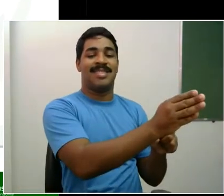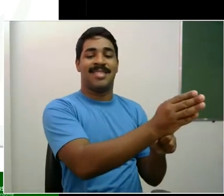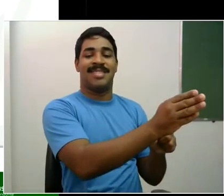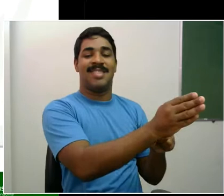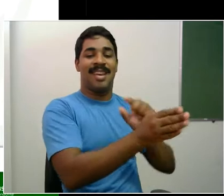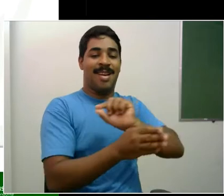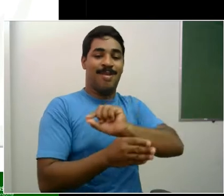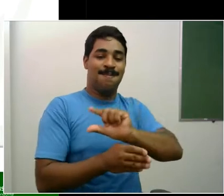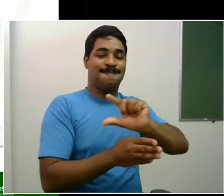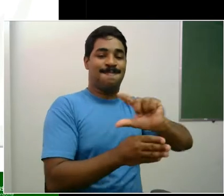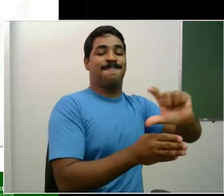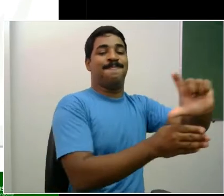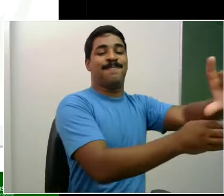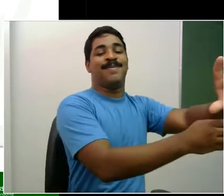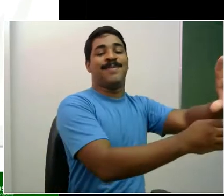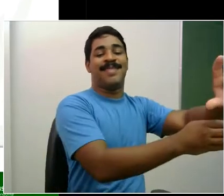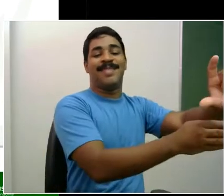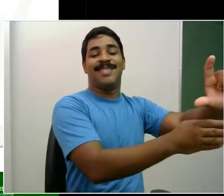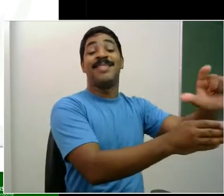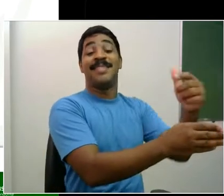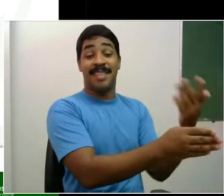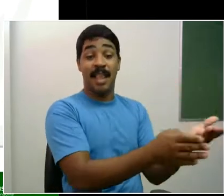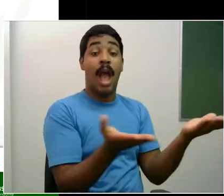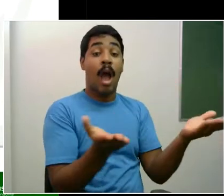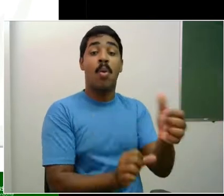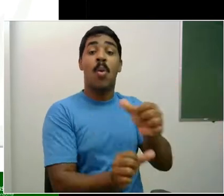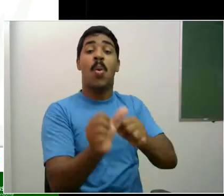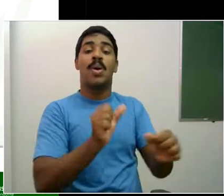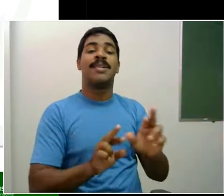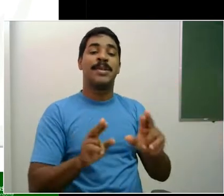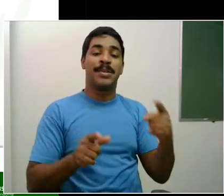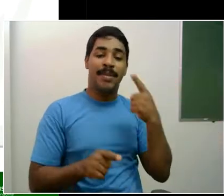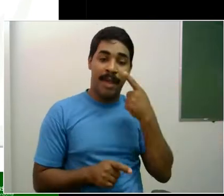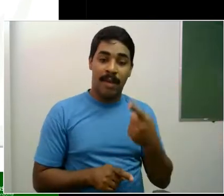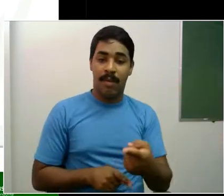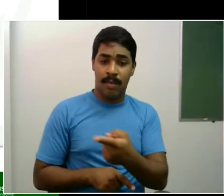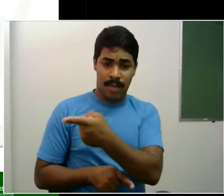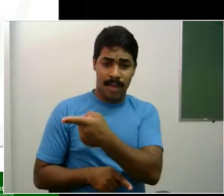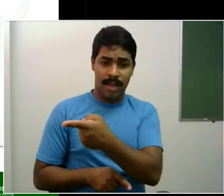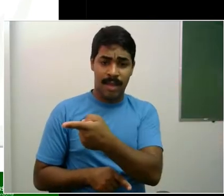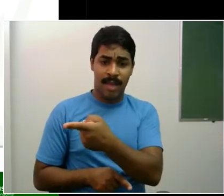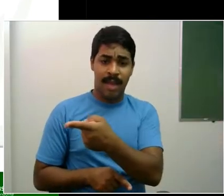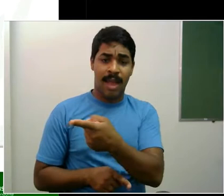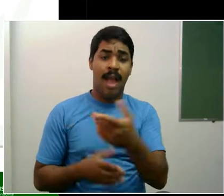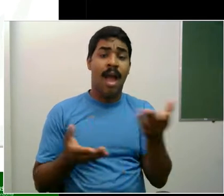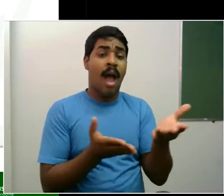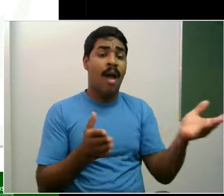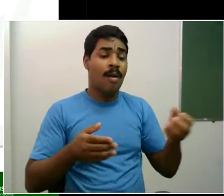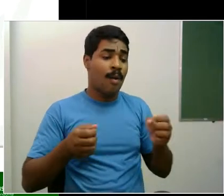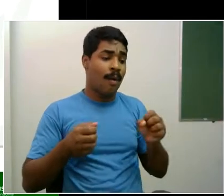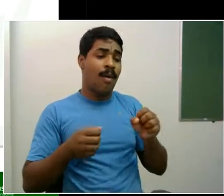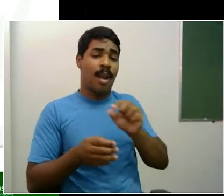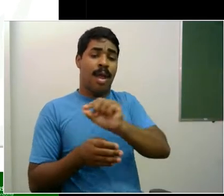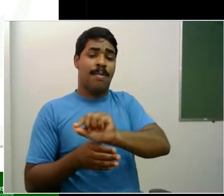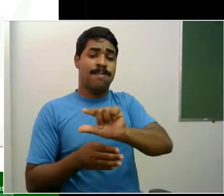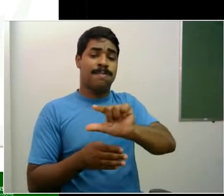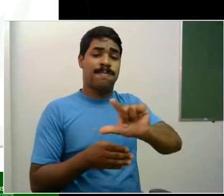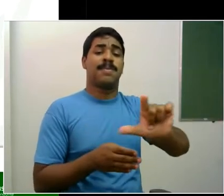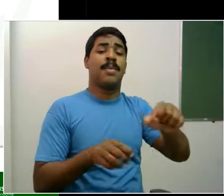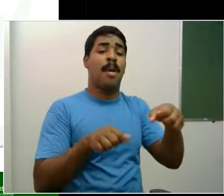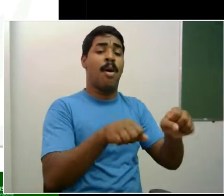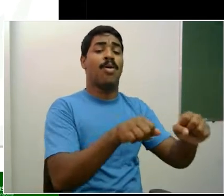também, os motociclistas. Agora eles estão vindo para a esquerda. Lembra também que